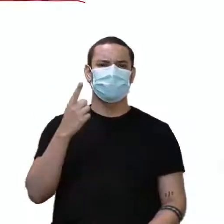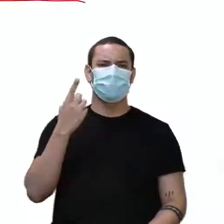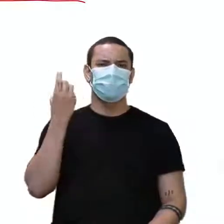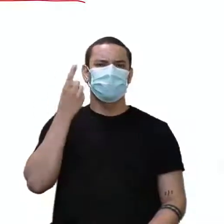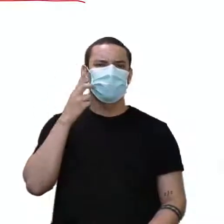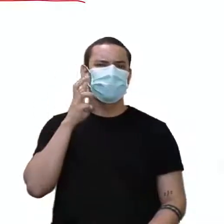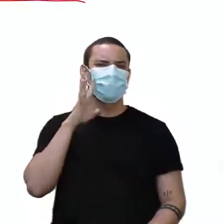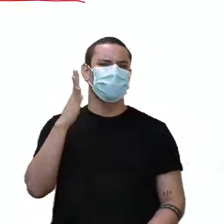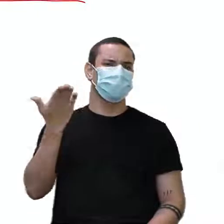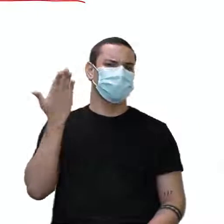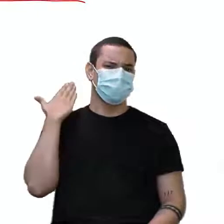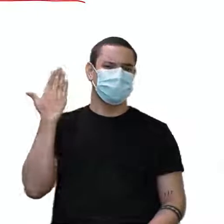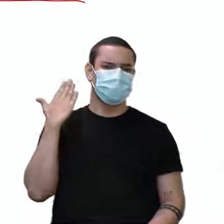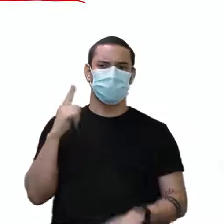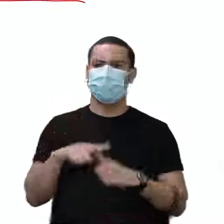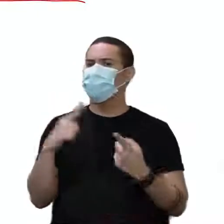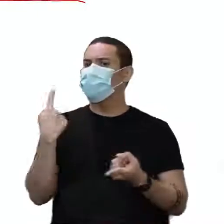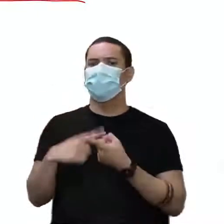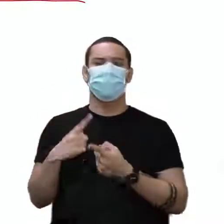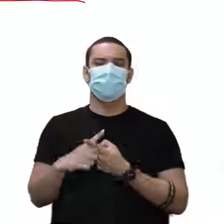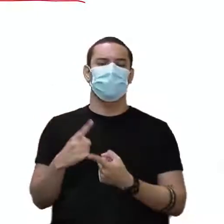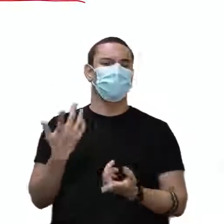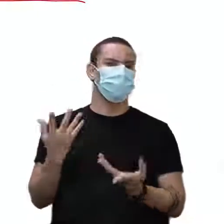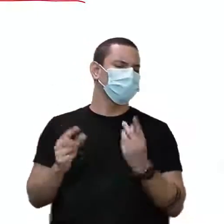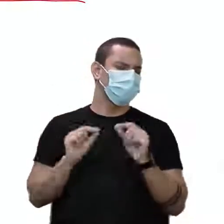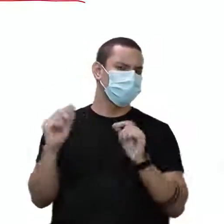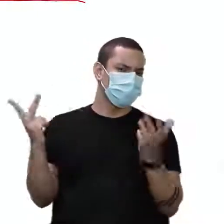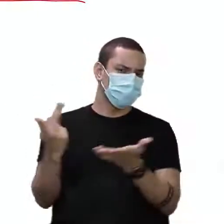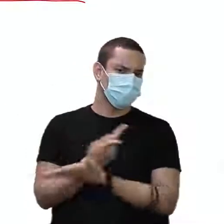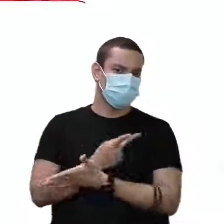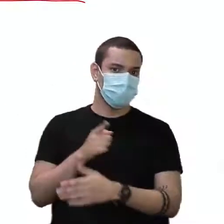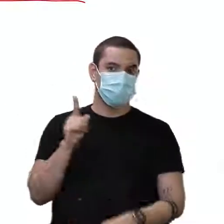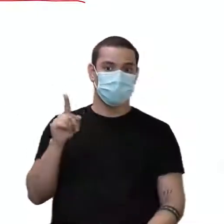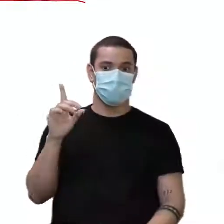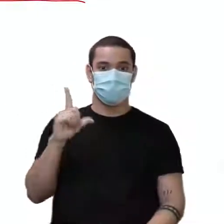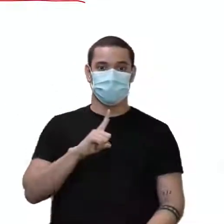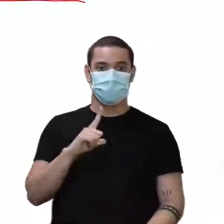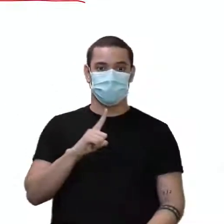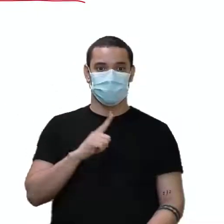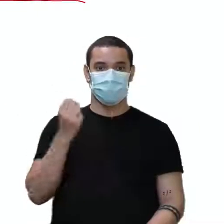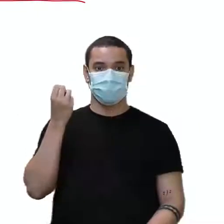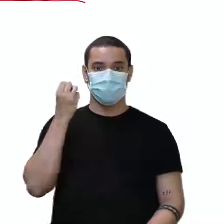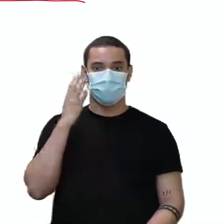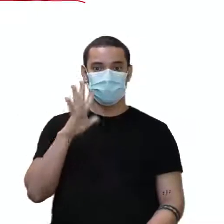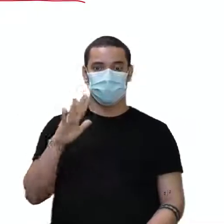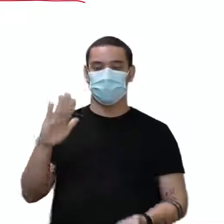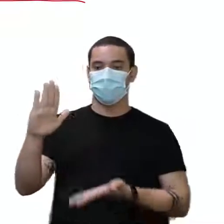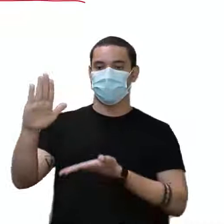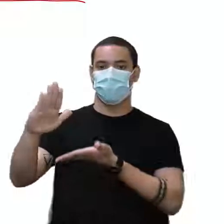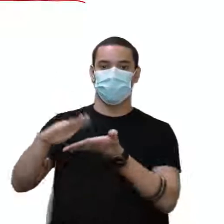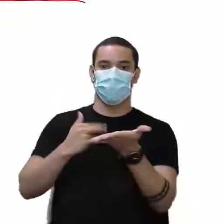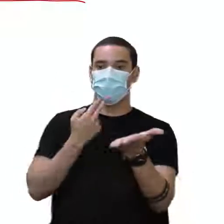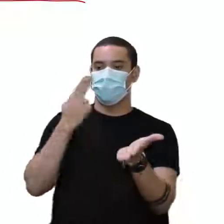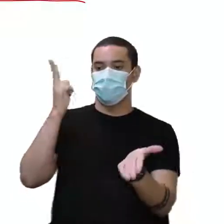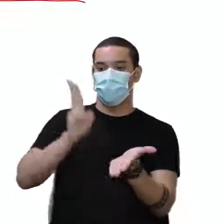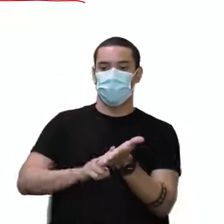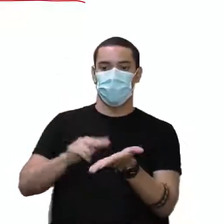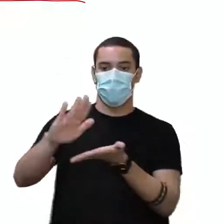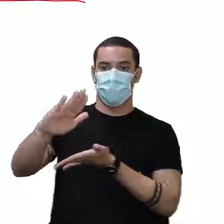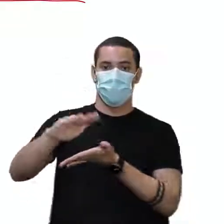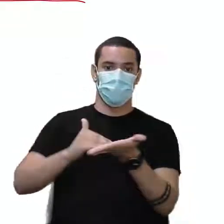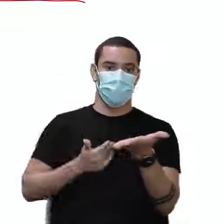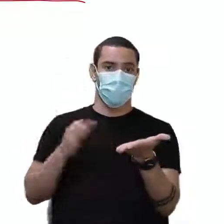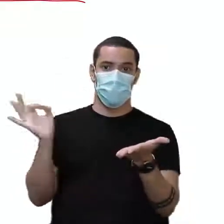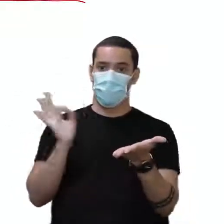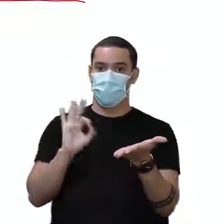Brown, ele não recebe Letter significa carta,